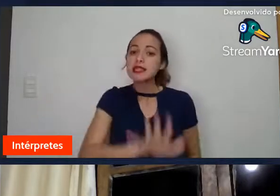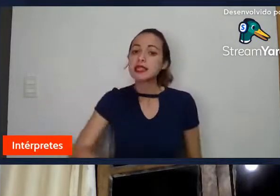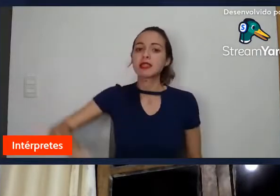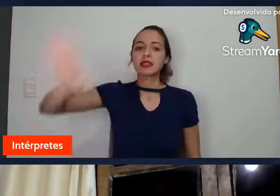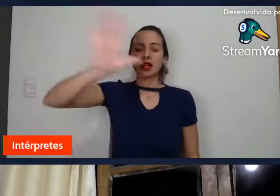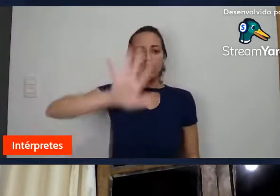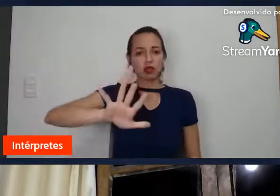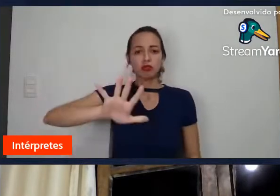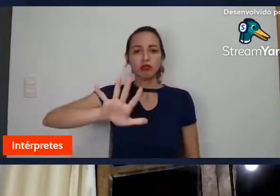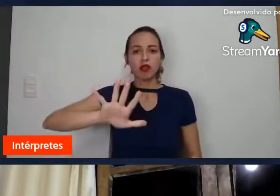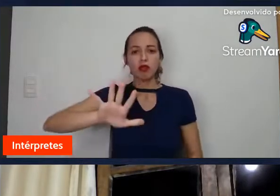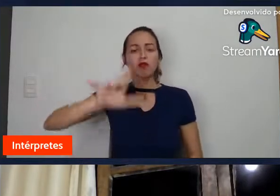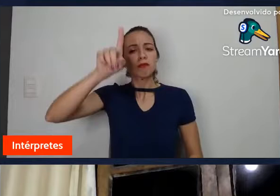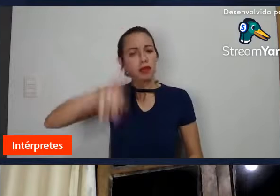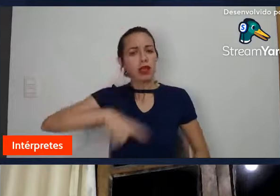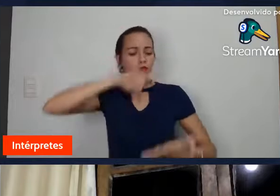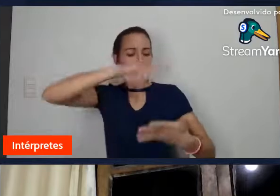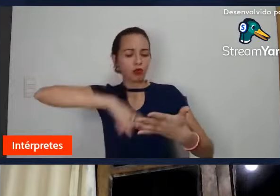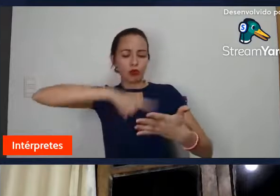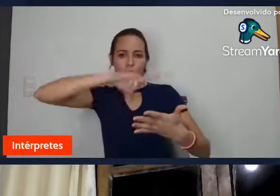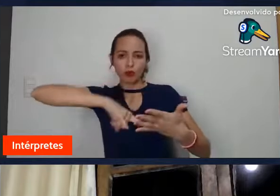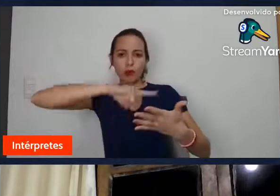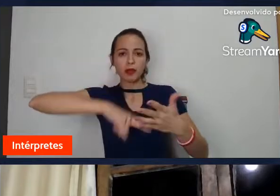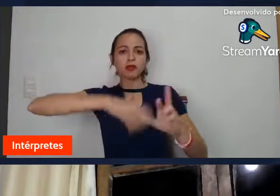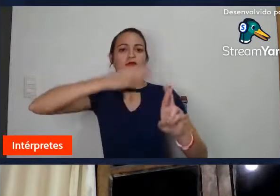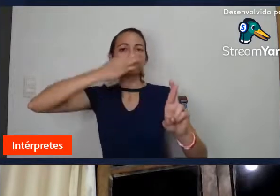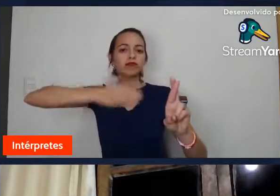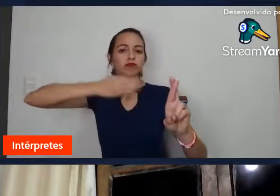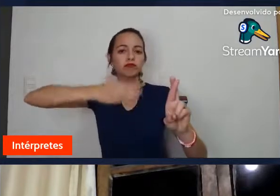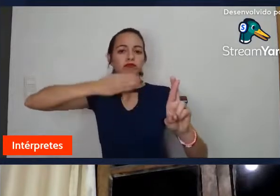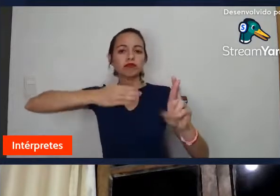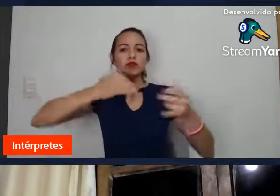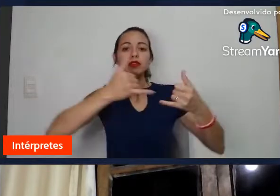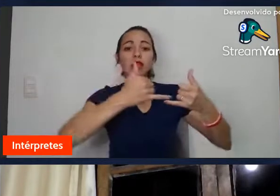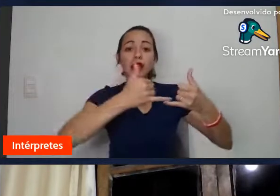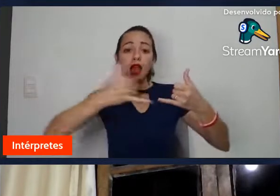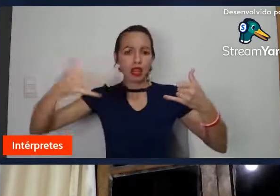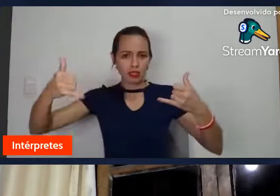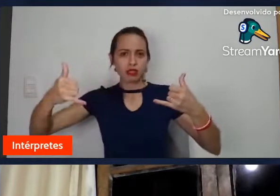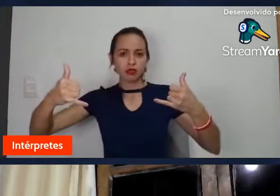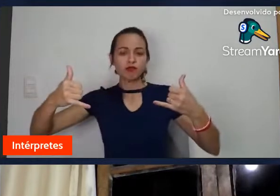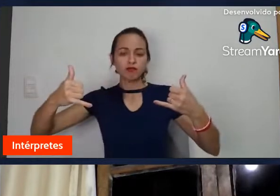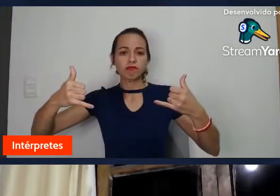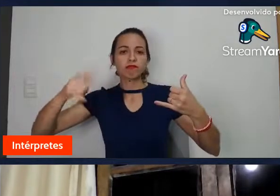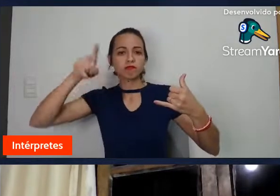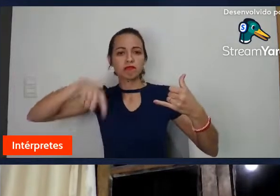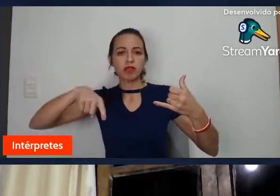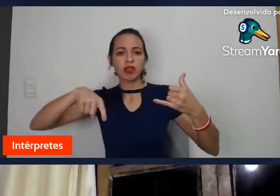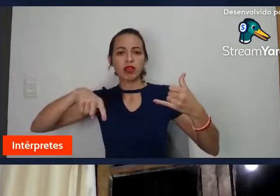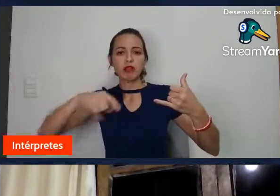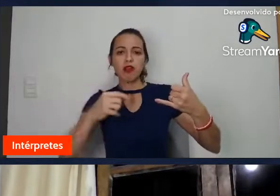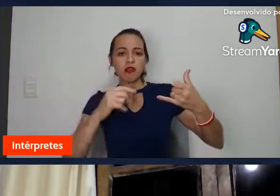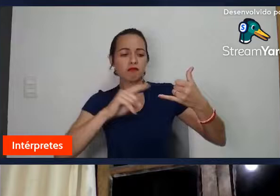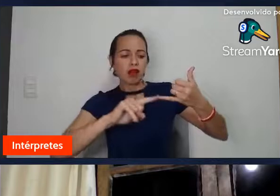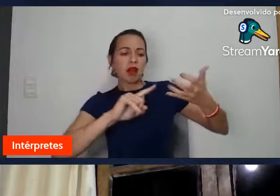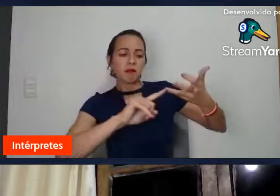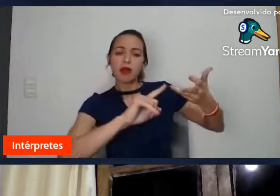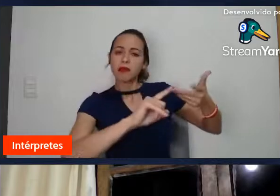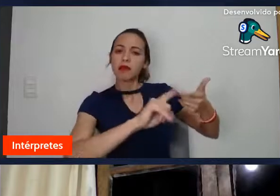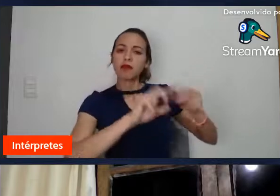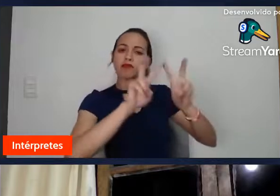documento referência por meio dos eixos, né, 6 eixos, e nós teremos esses dias aí que o Jean depois